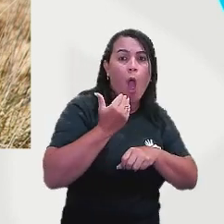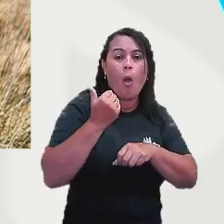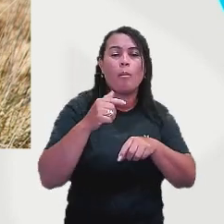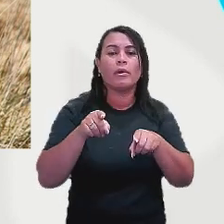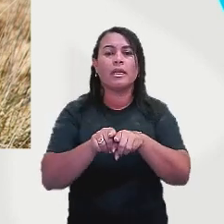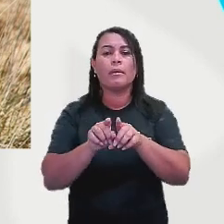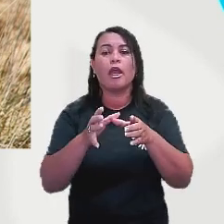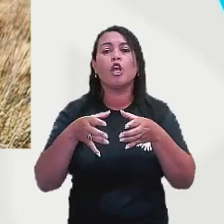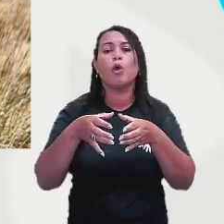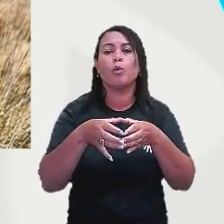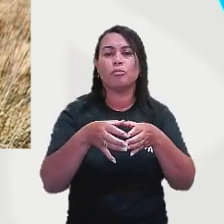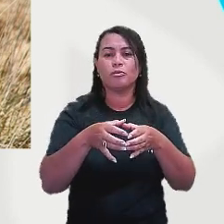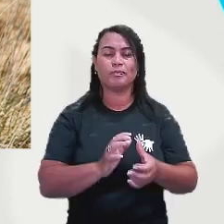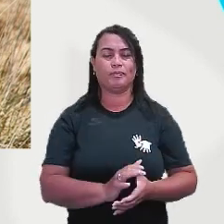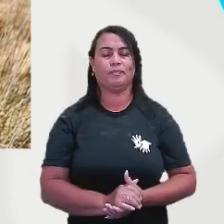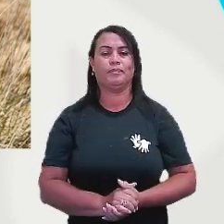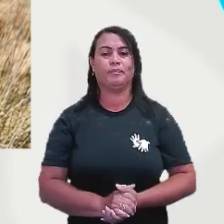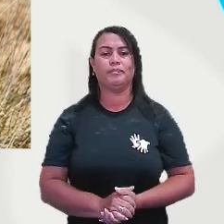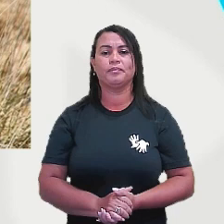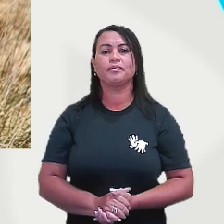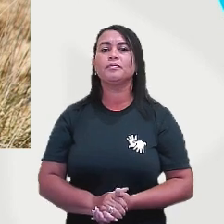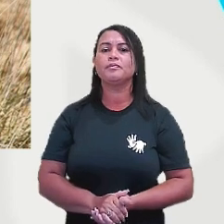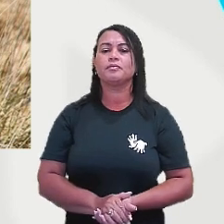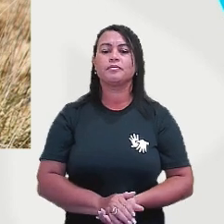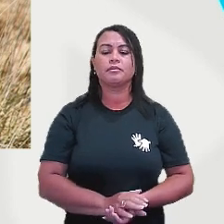em grupo.